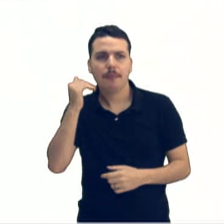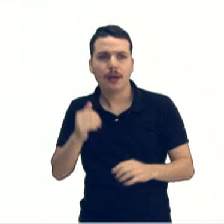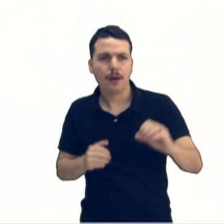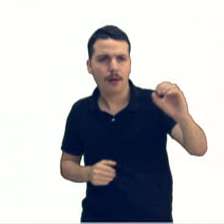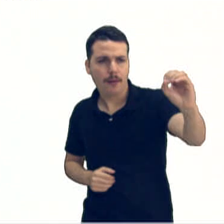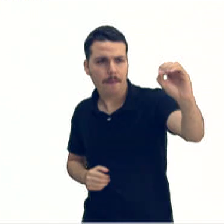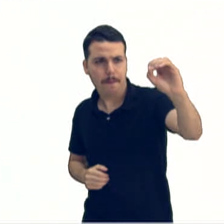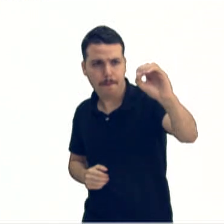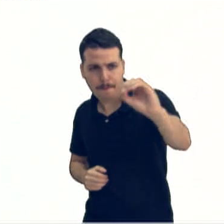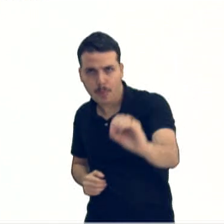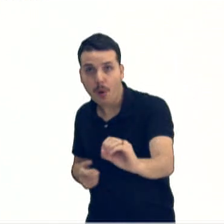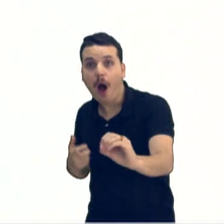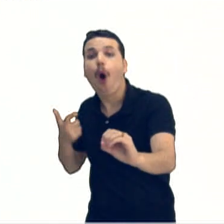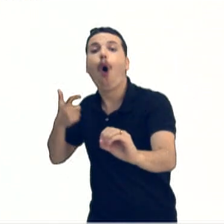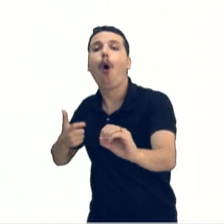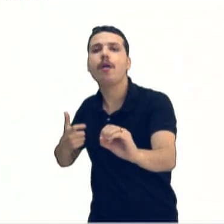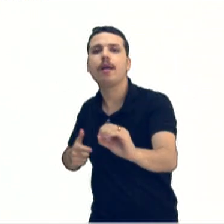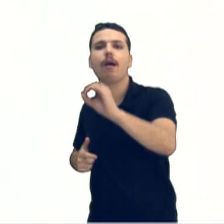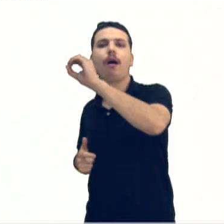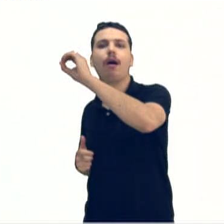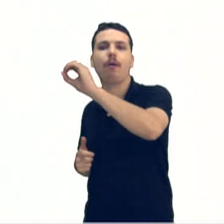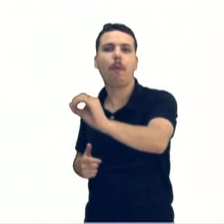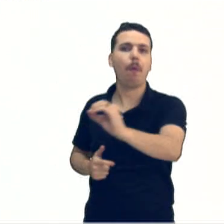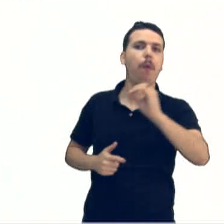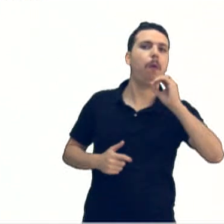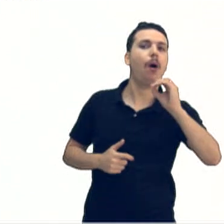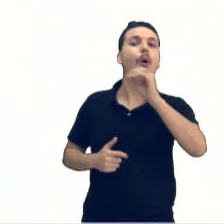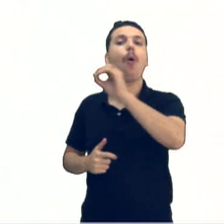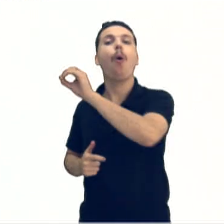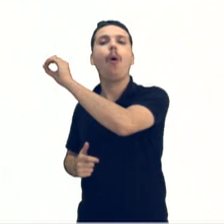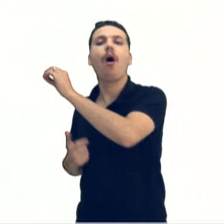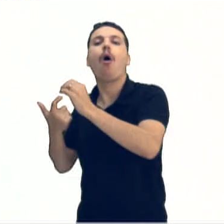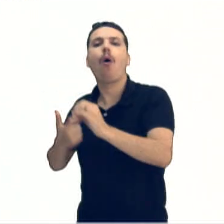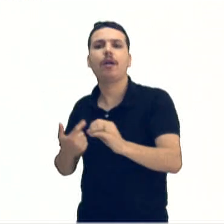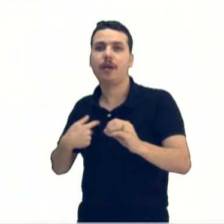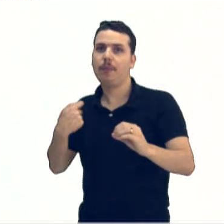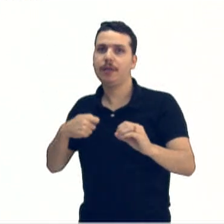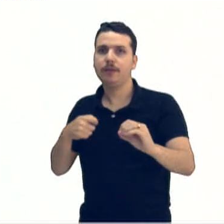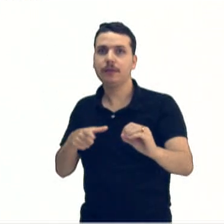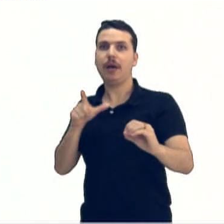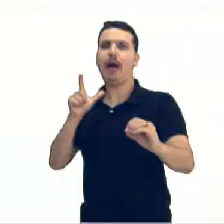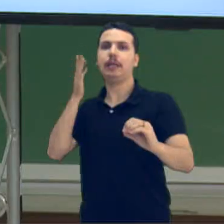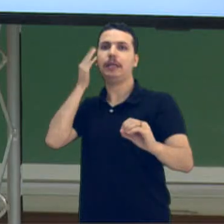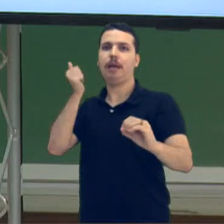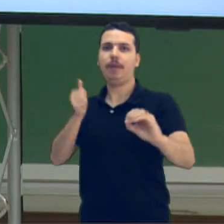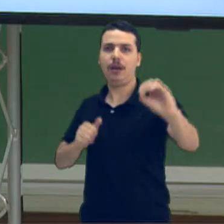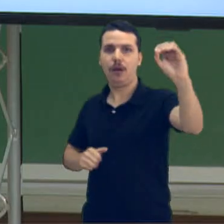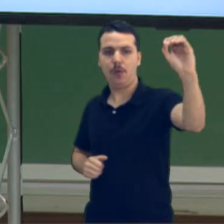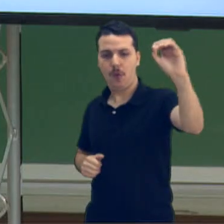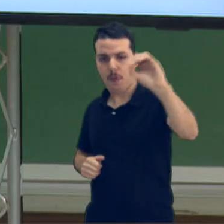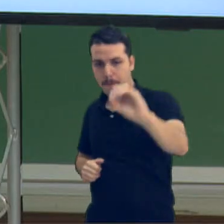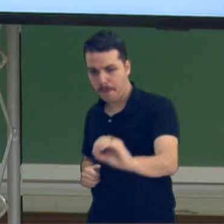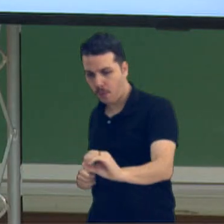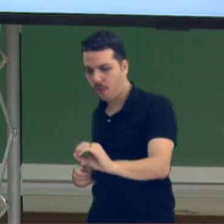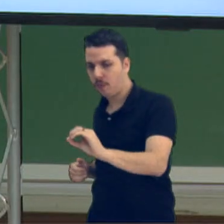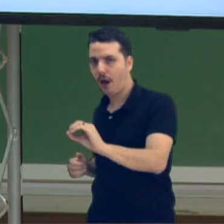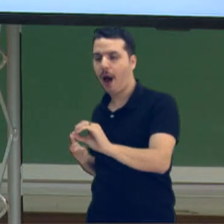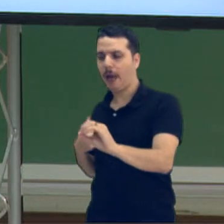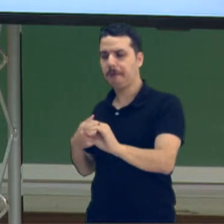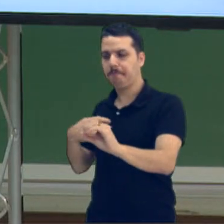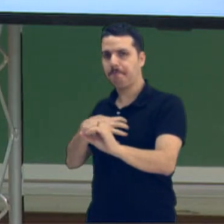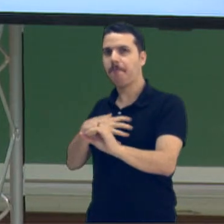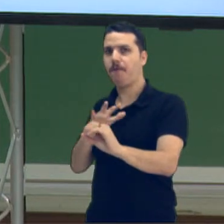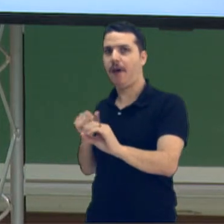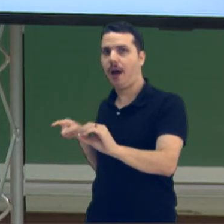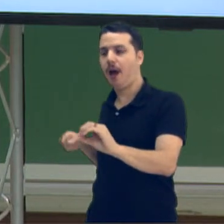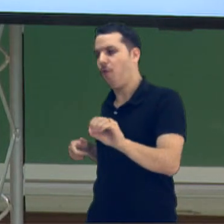estar após quicar e estarem preparados para recebê-la. Então, isso é uma tática muito certeira,